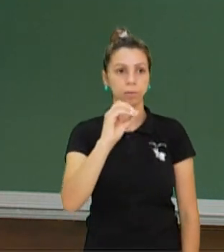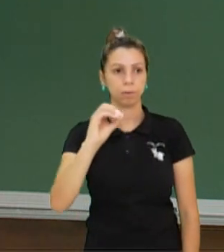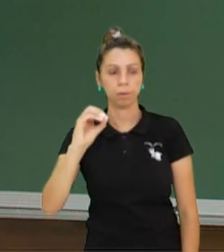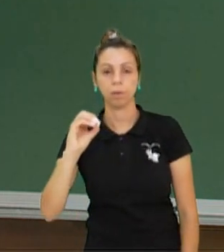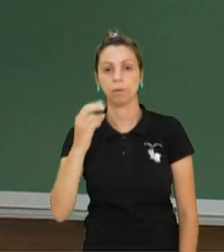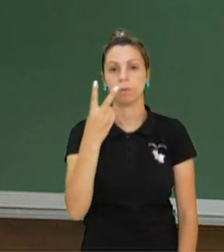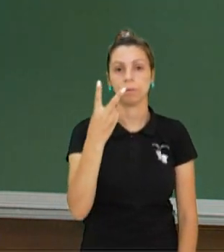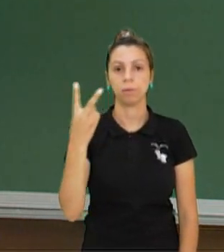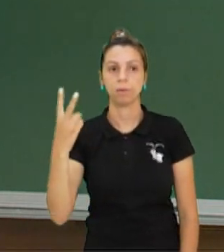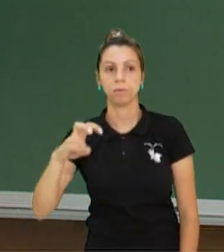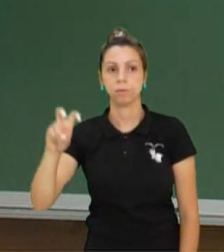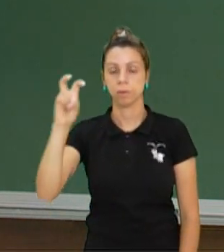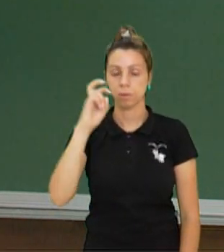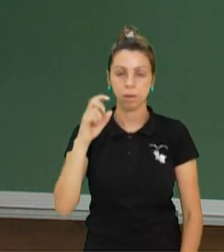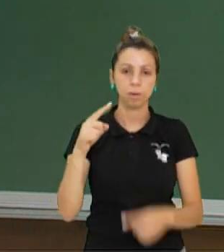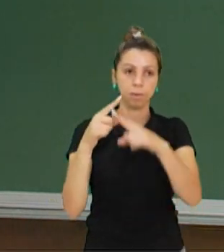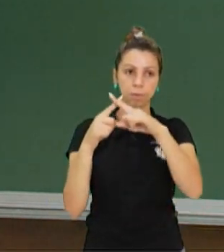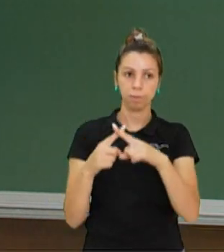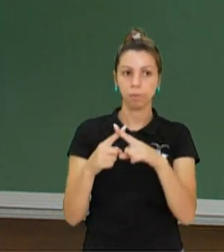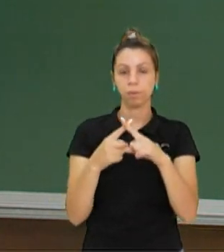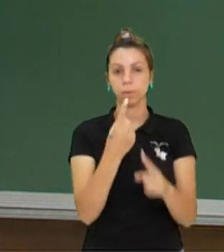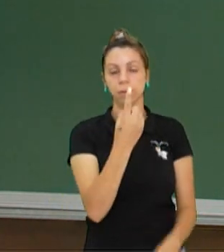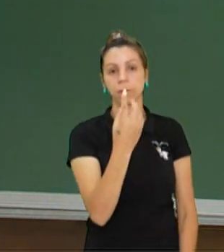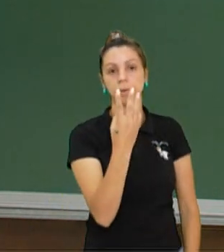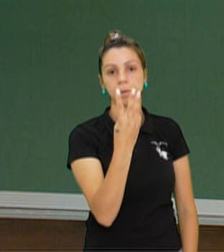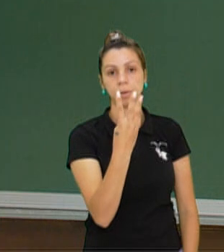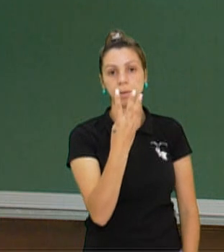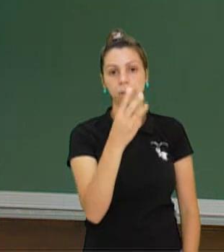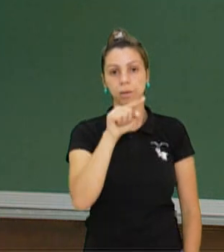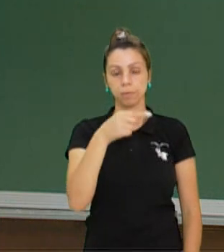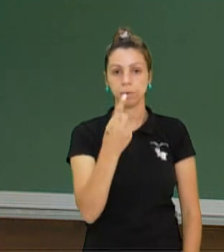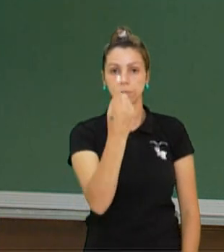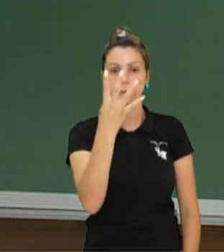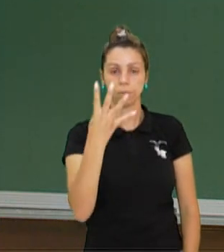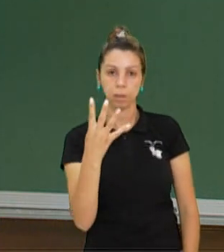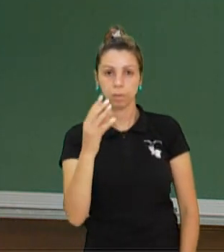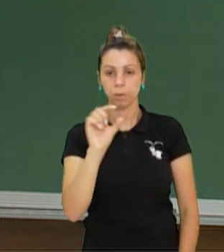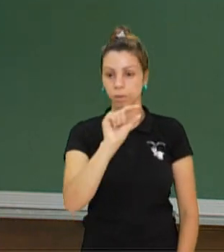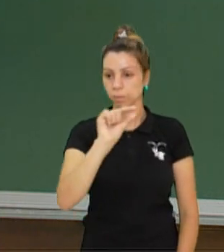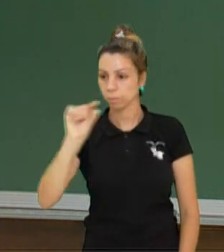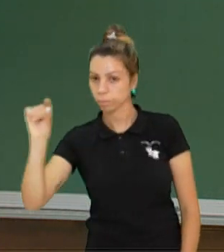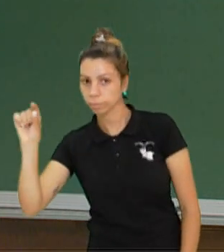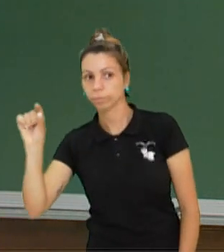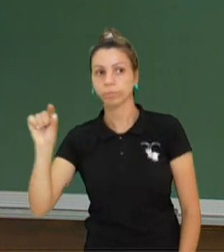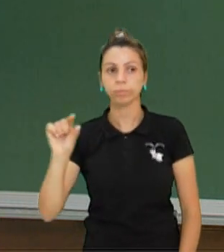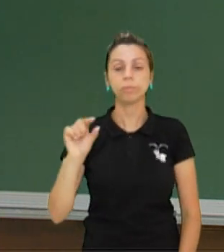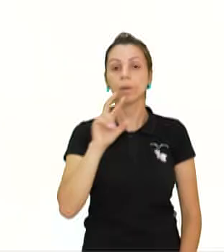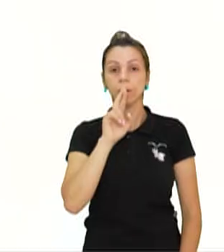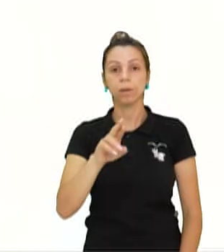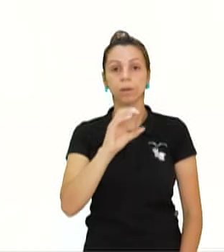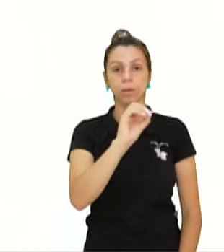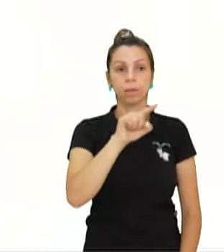0,000225, né? E aí, multiplicando 3,14 por esse valor, né, vai dar